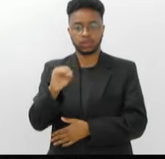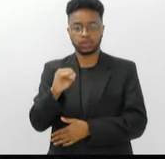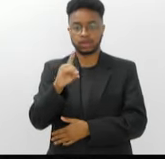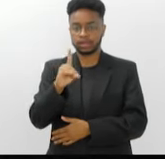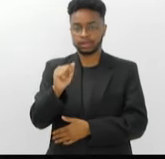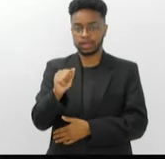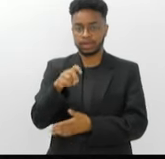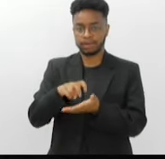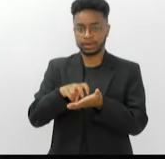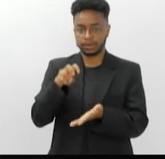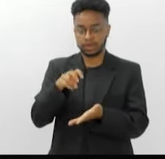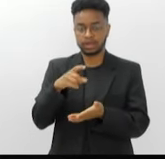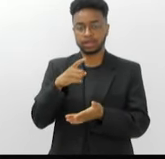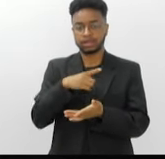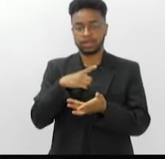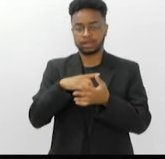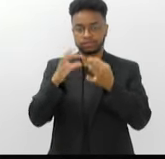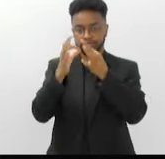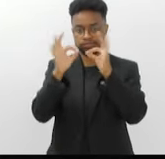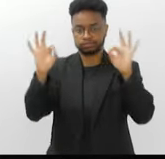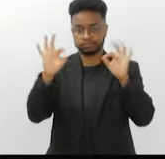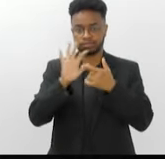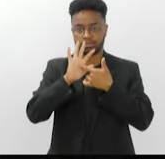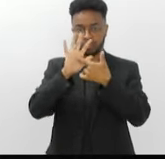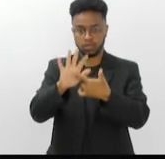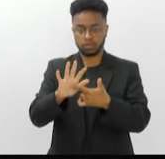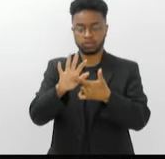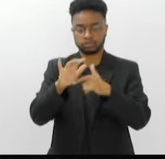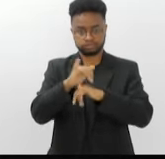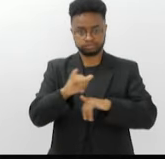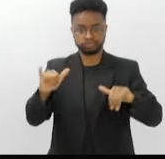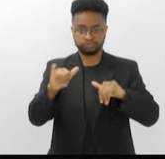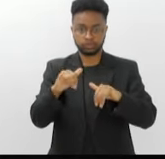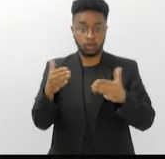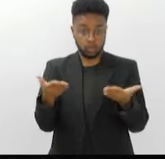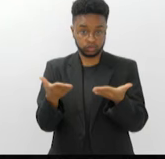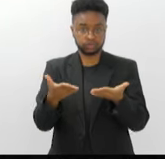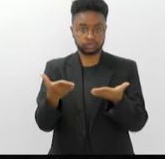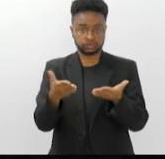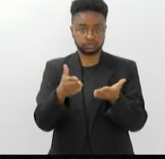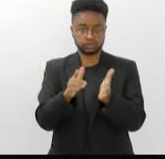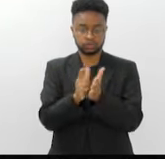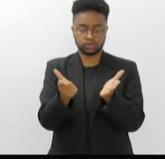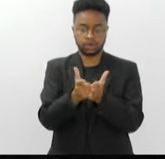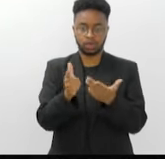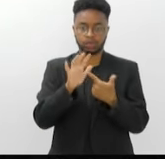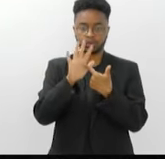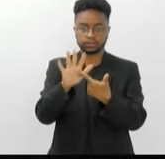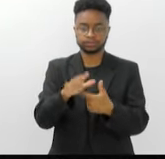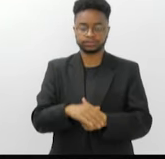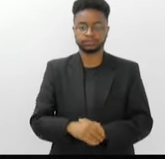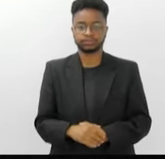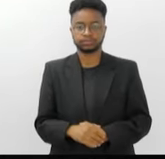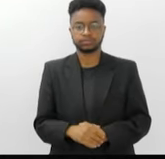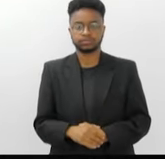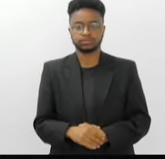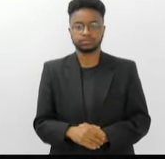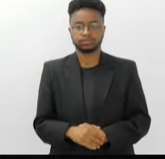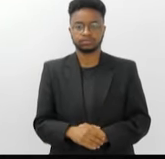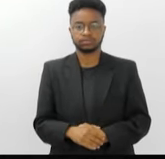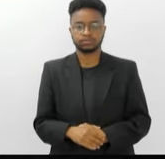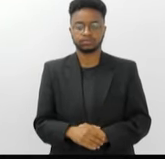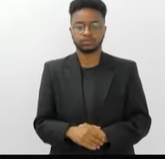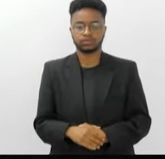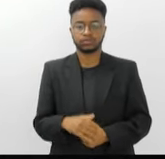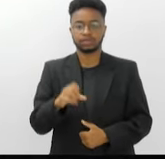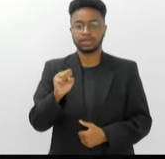uma manchete de primeira página. Só pode ver, Correio da Manhã de hoje. Dizendo assim, um